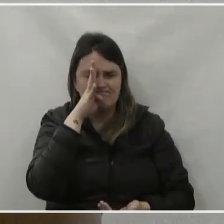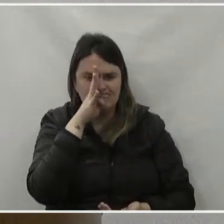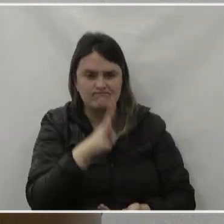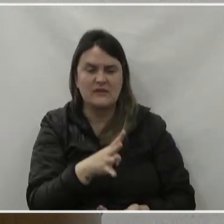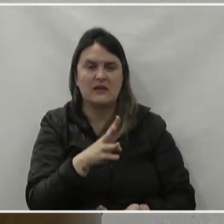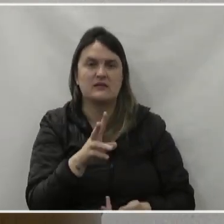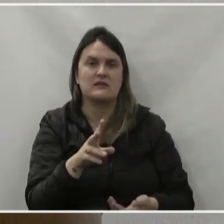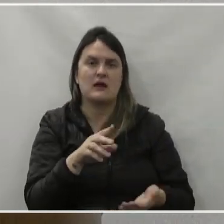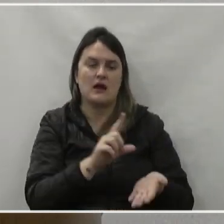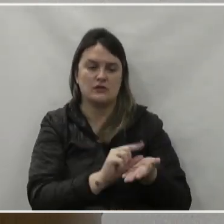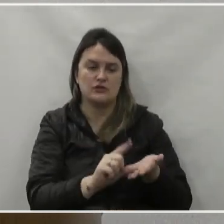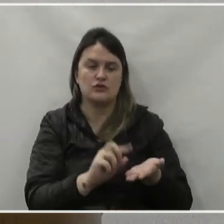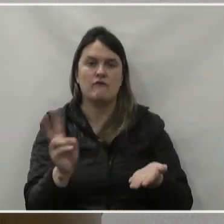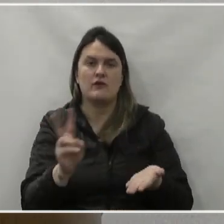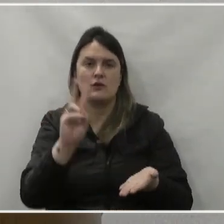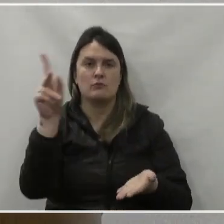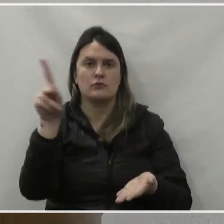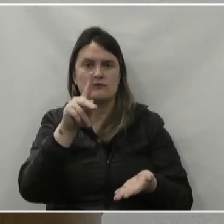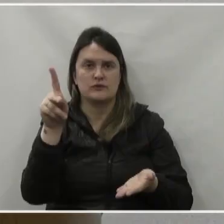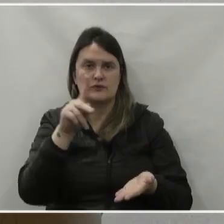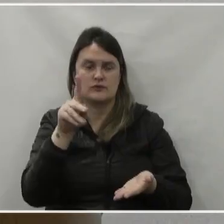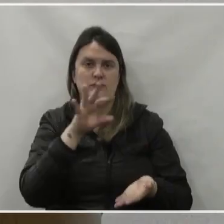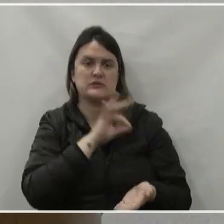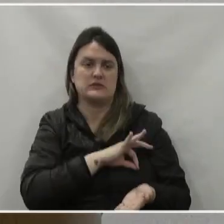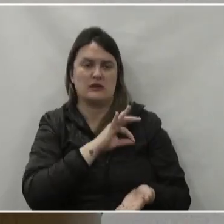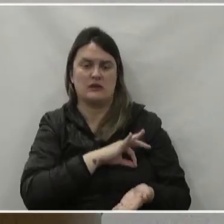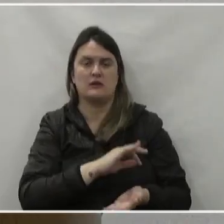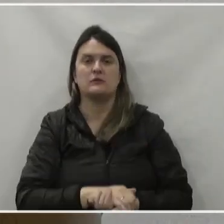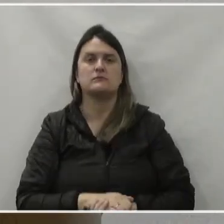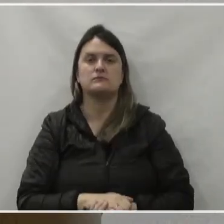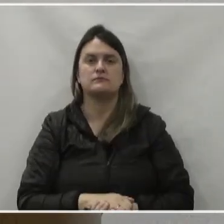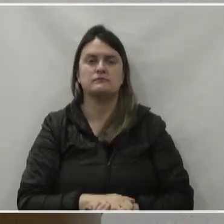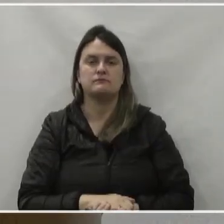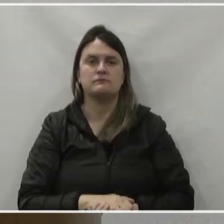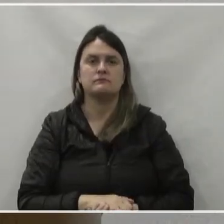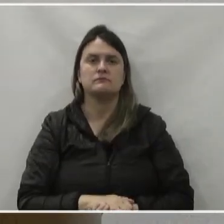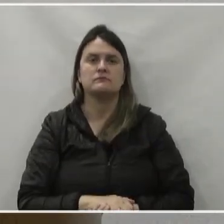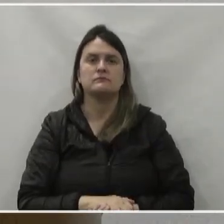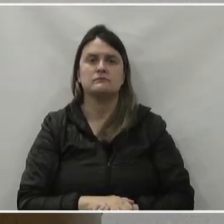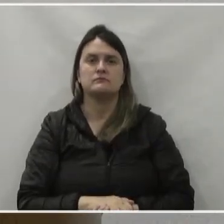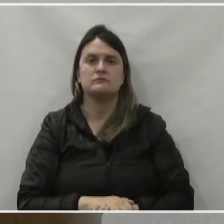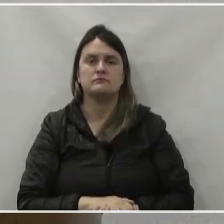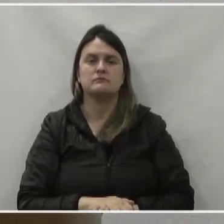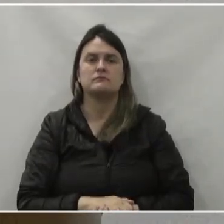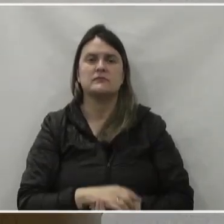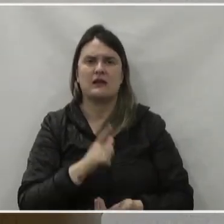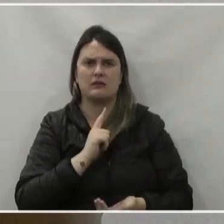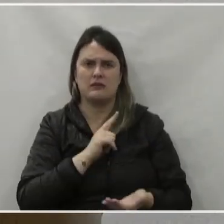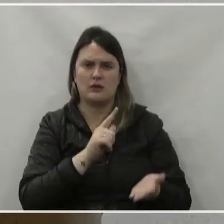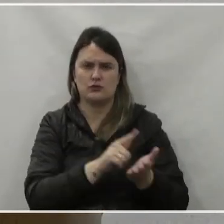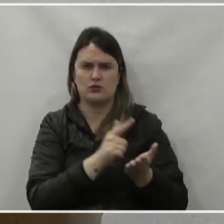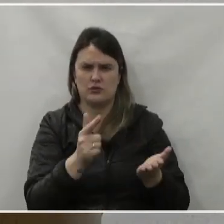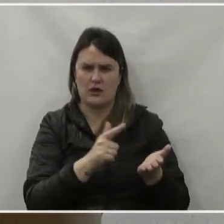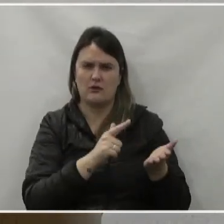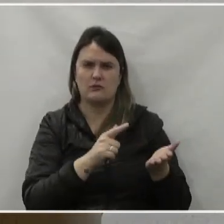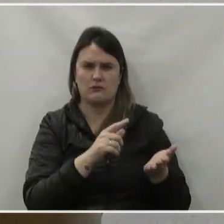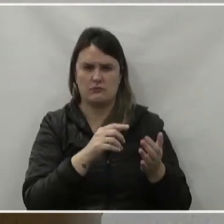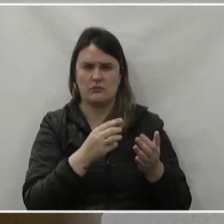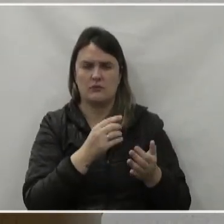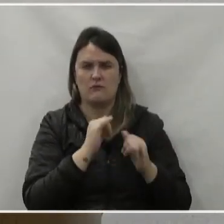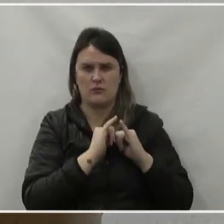artigo Valorização dos Professores sem Aumento Real de Salário. É isso mesmo. ICL Notícia, 15 de janeiro de